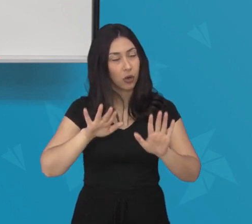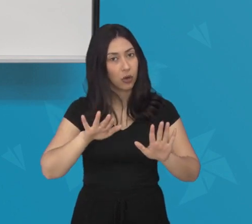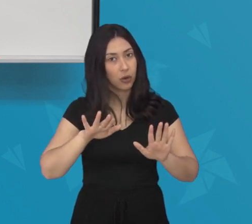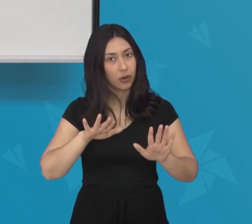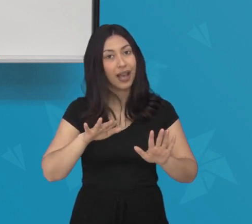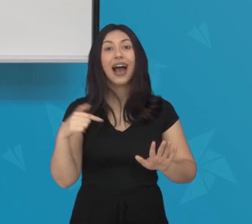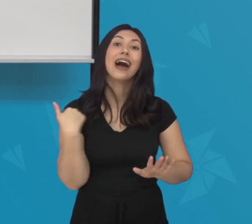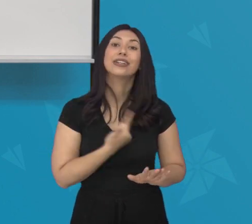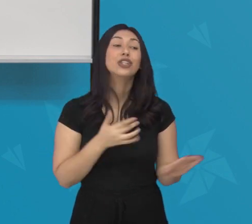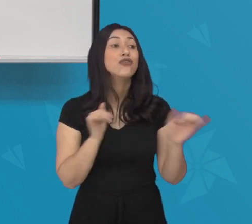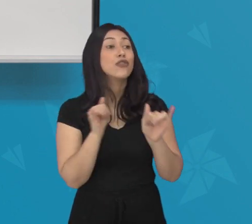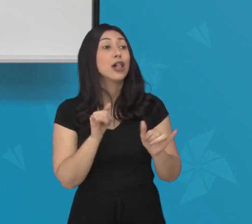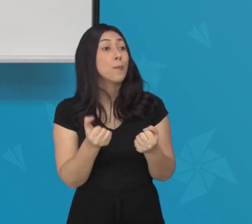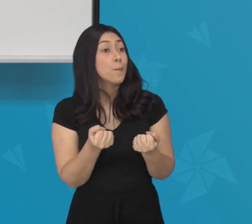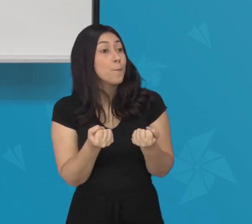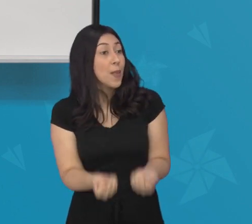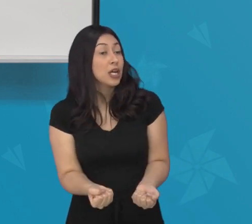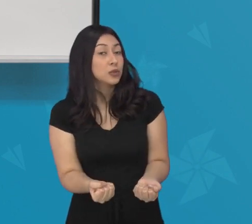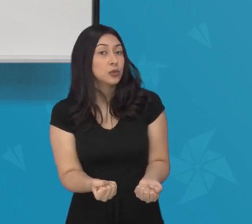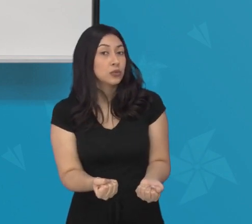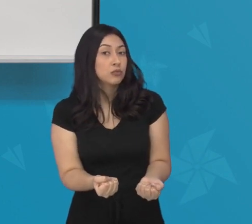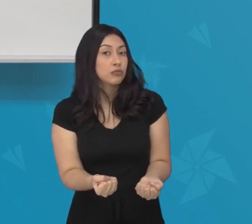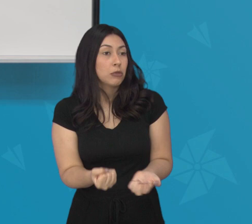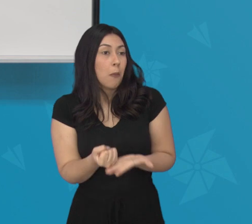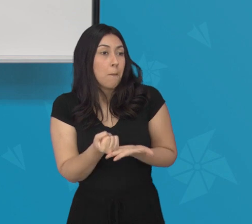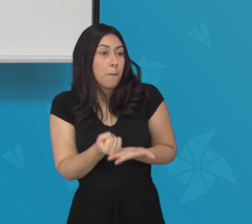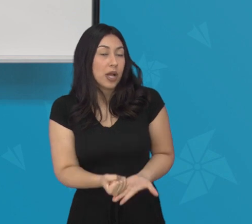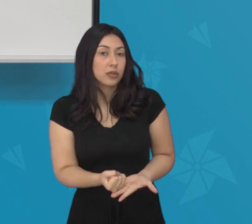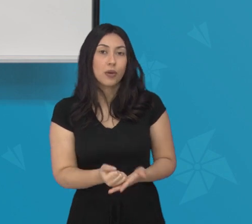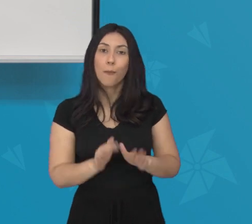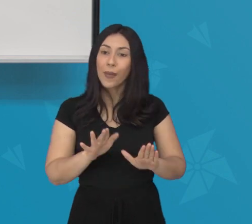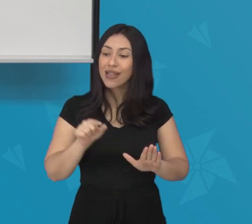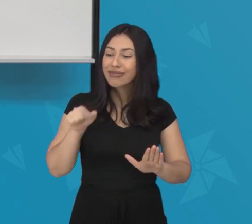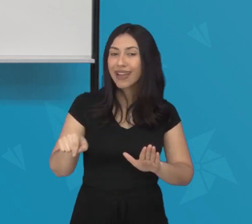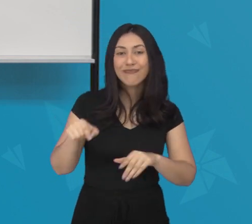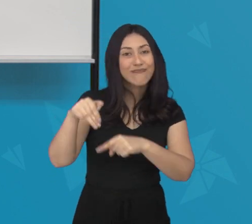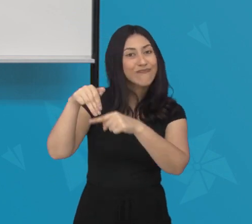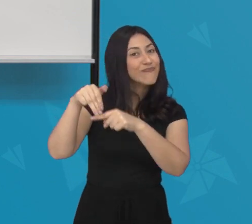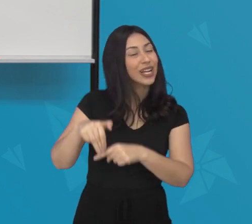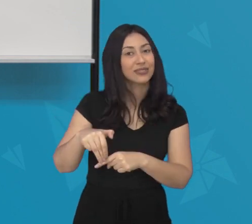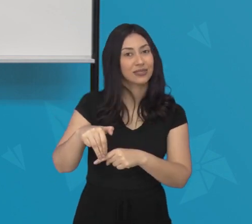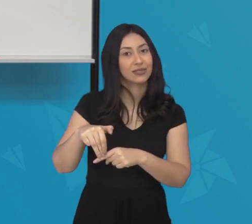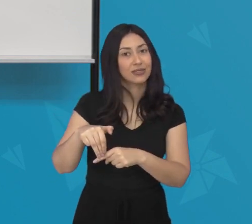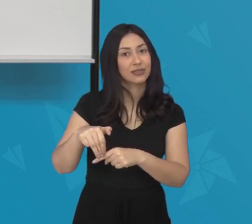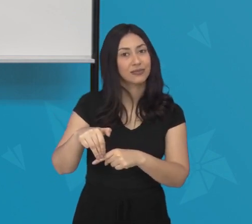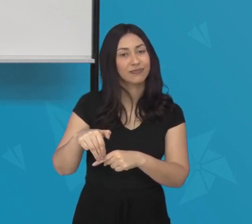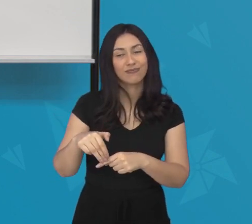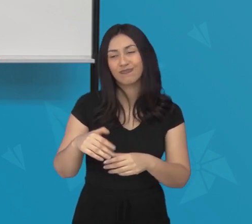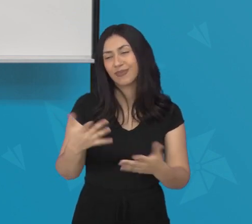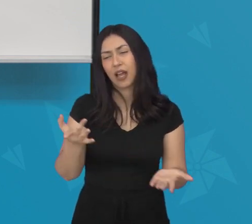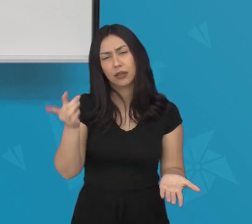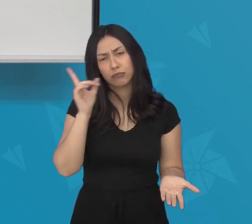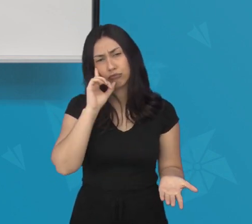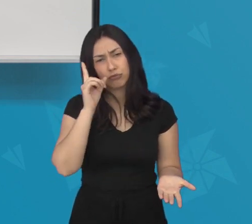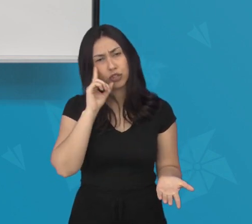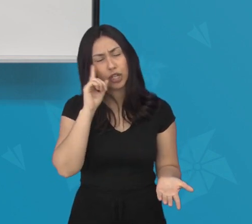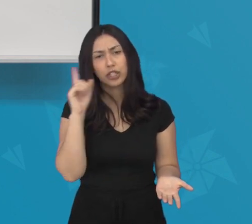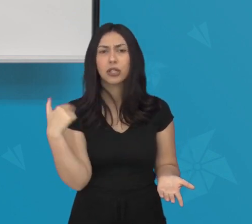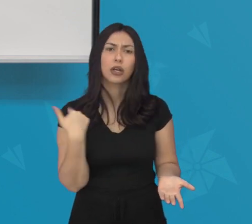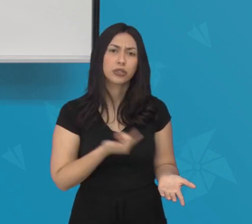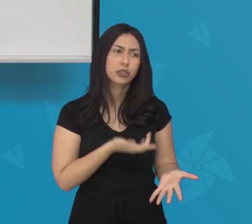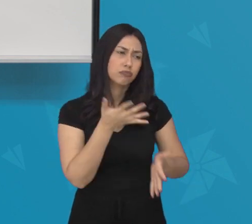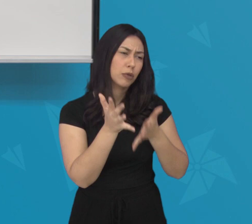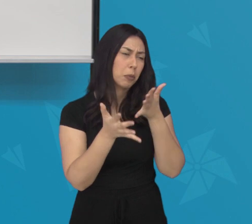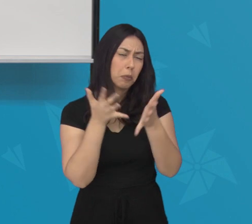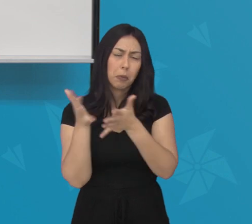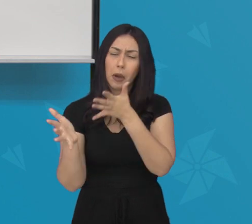Veja bem, a gente chama de peso o que é a nossa grandeza massa. Isso é do dia a dia, a linguagem é